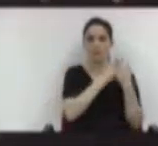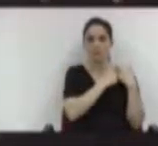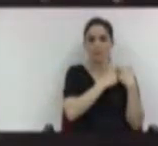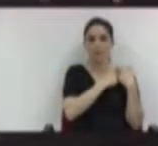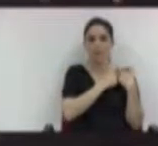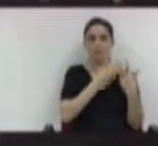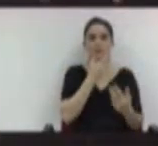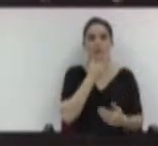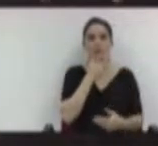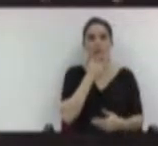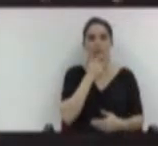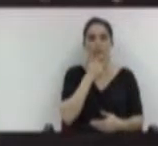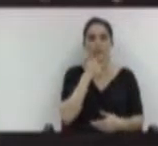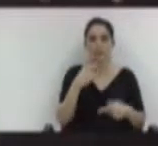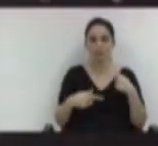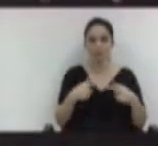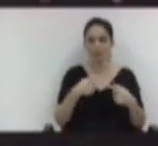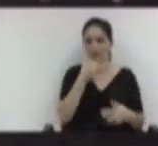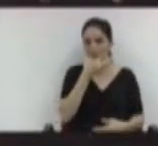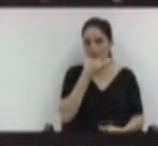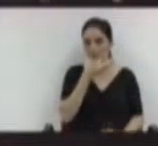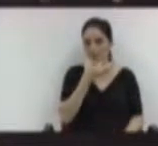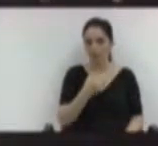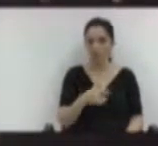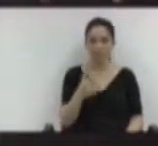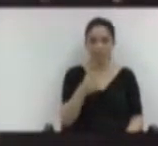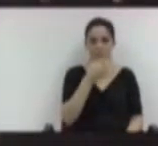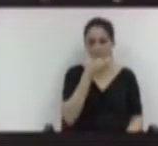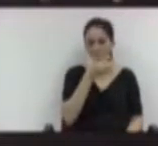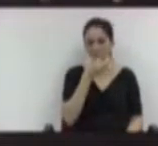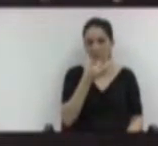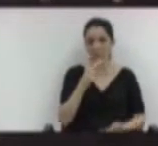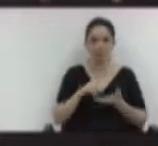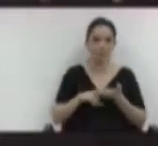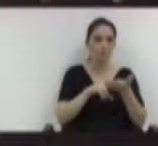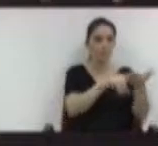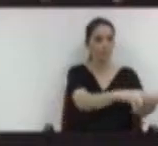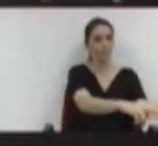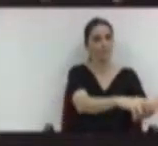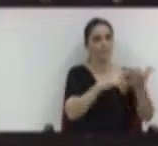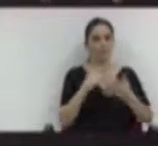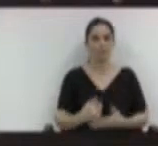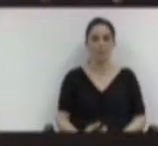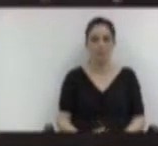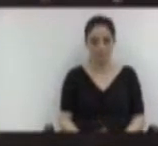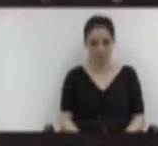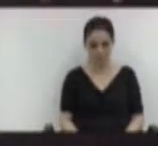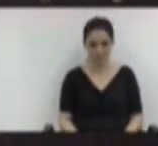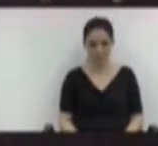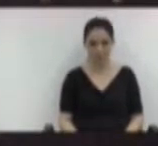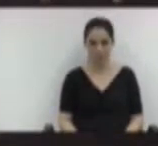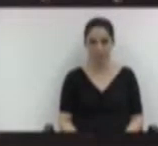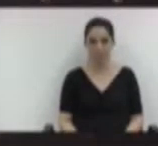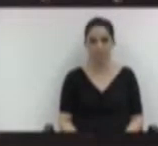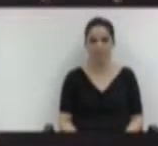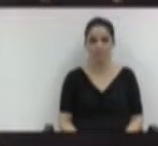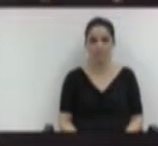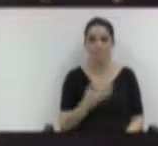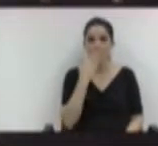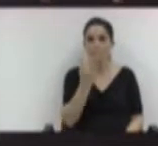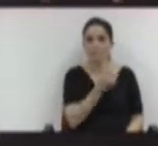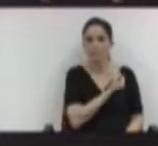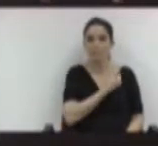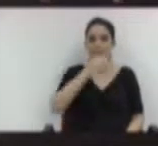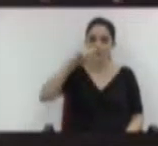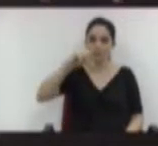Requerimento 917 em discussão. Não havendo quem queira, encaminhe-se ao Poder Executivo. Requerimento